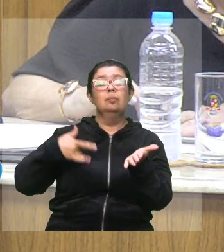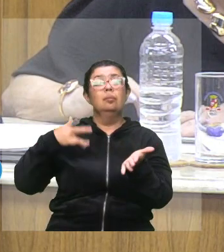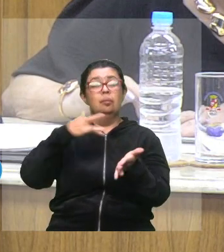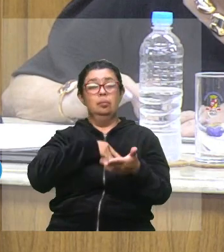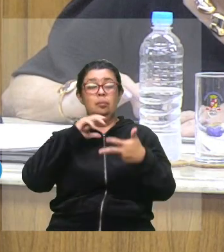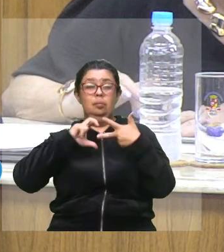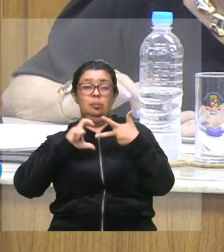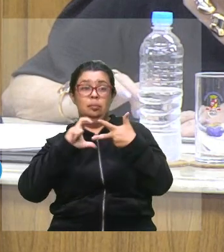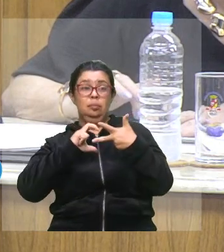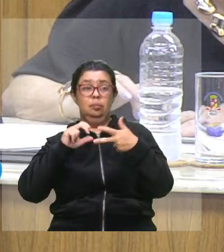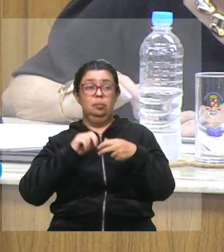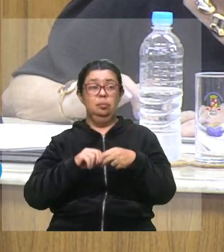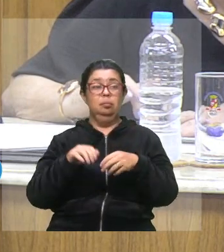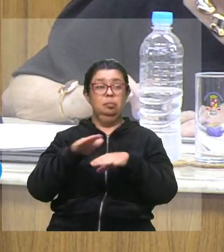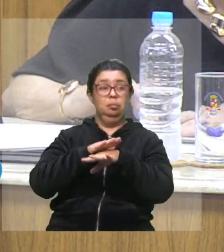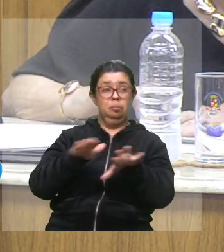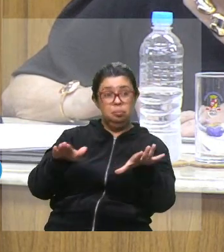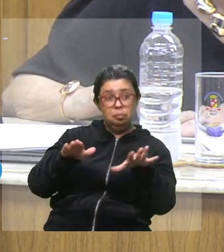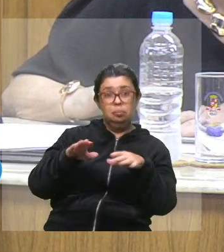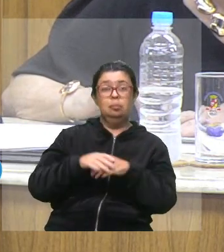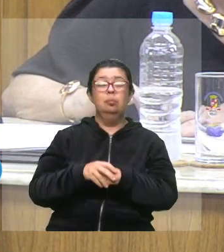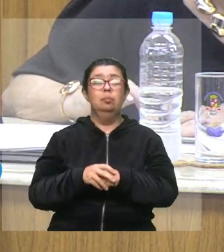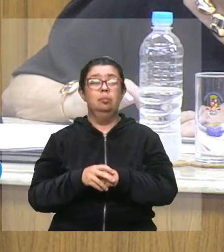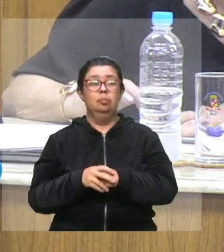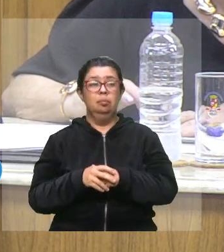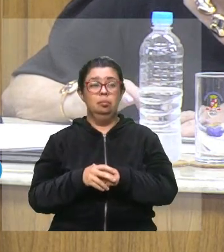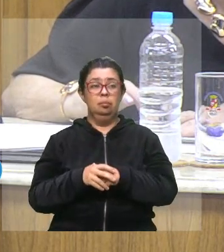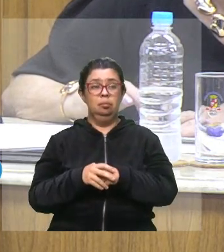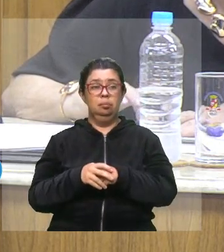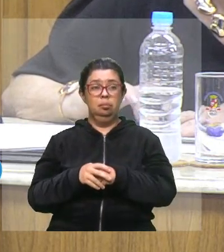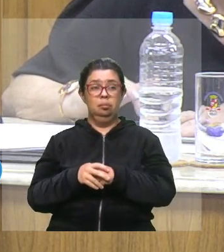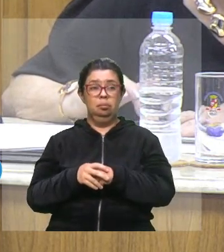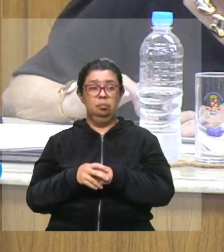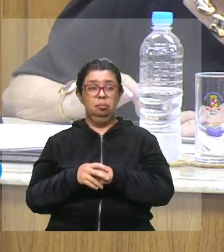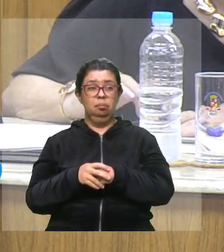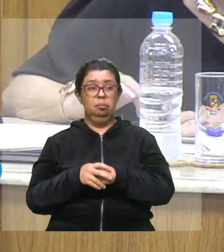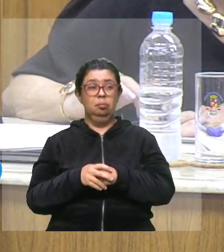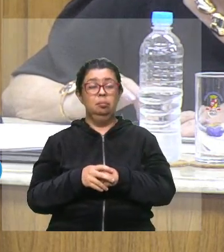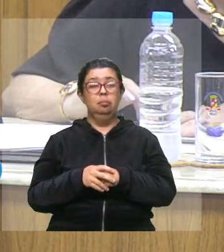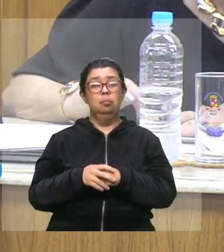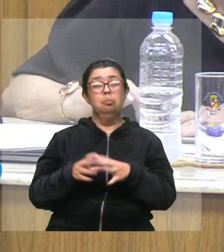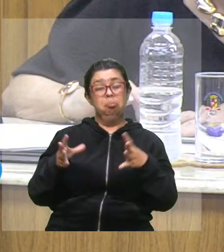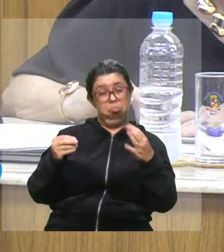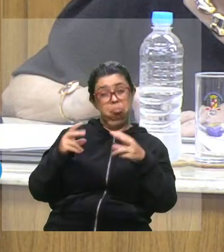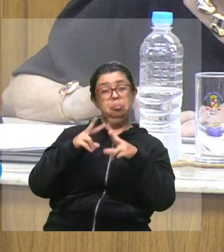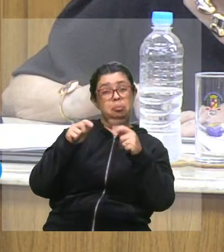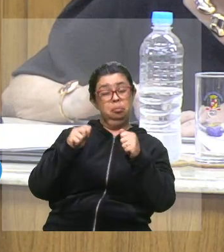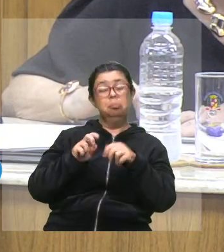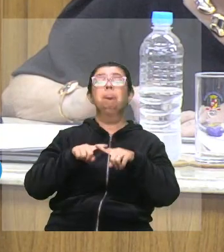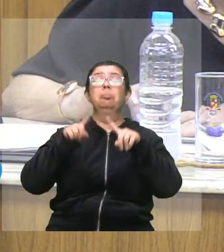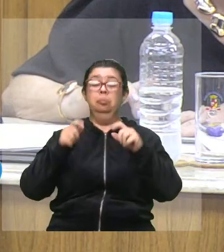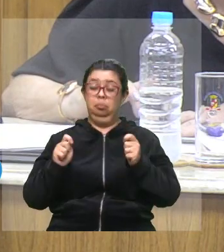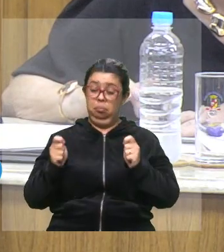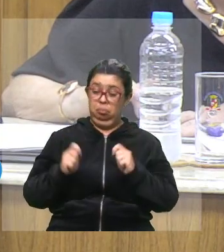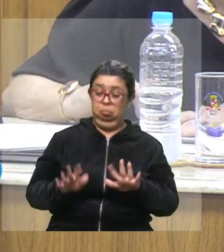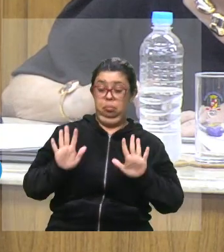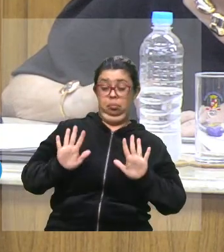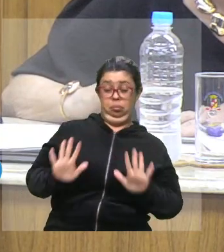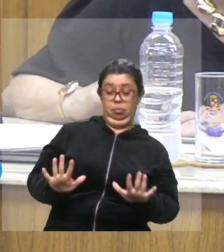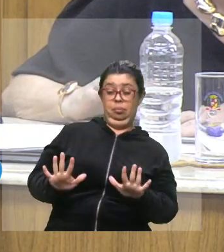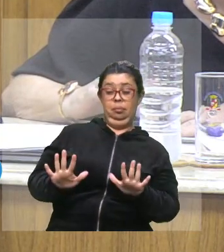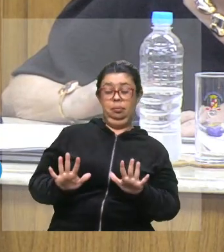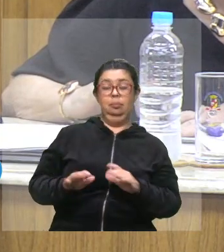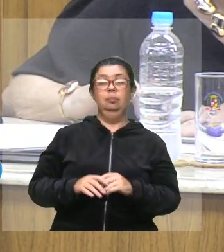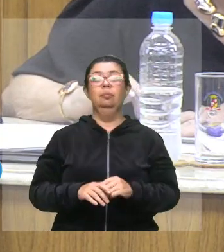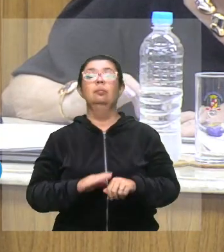dar um tempinho nos afazeres que ela tem muito atribulado o seu dia, para sentar junto com Santa Casa,